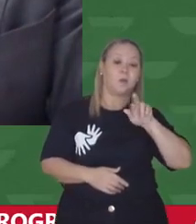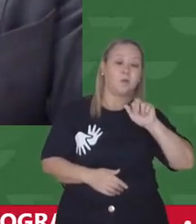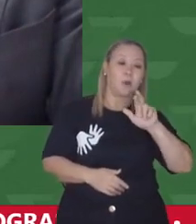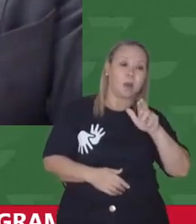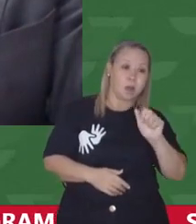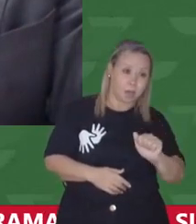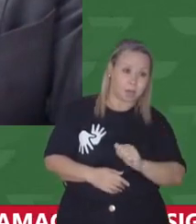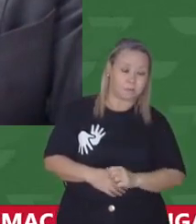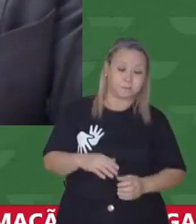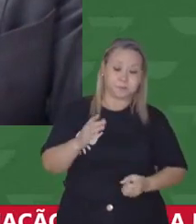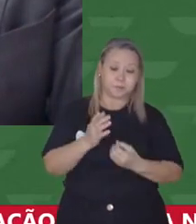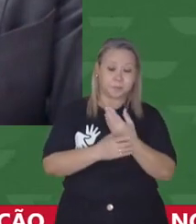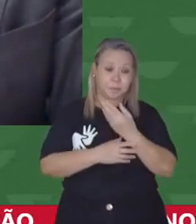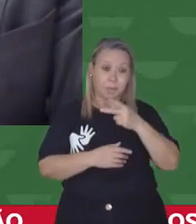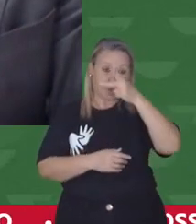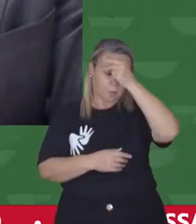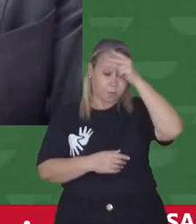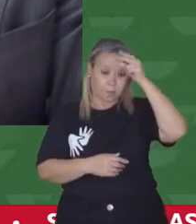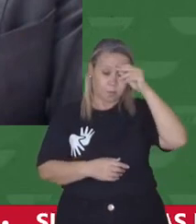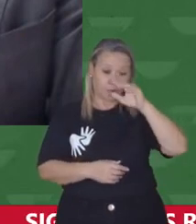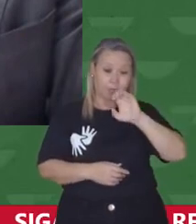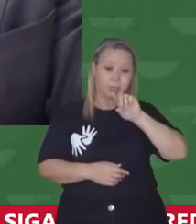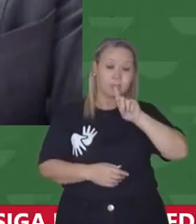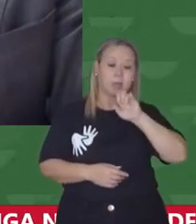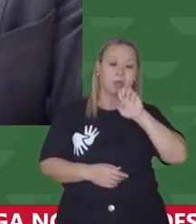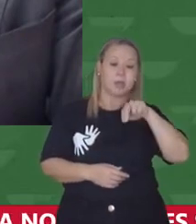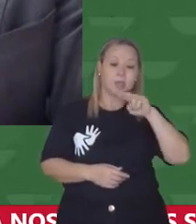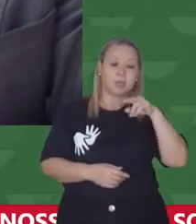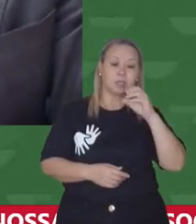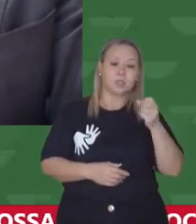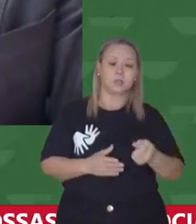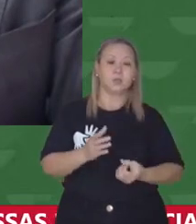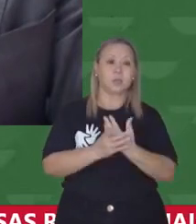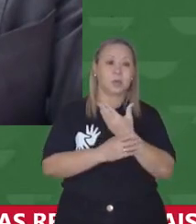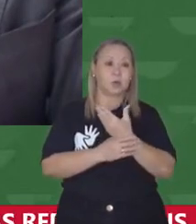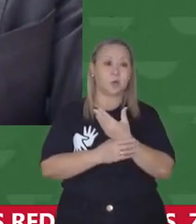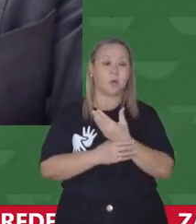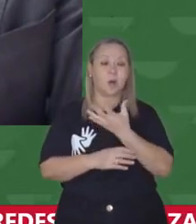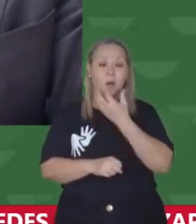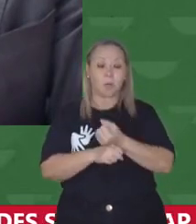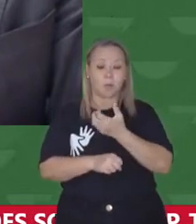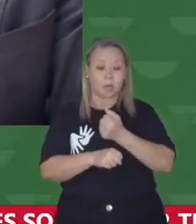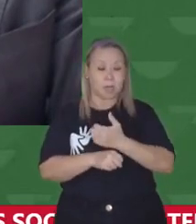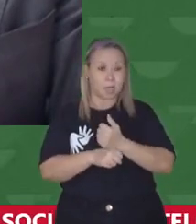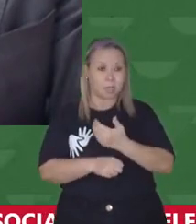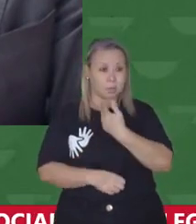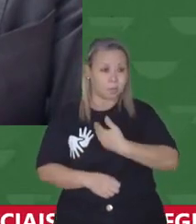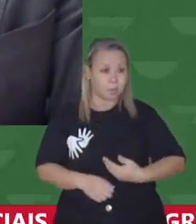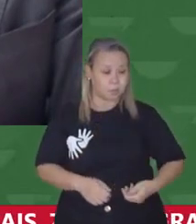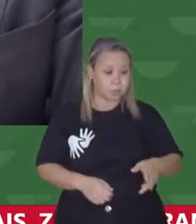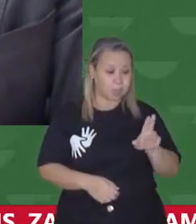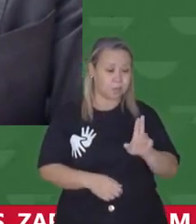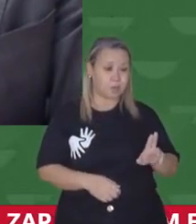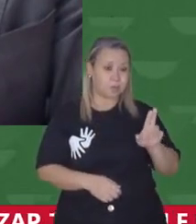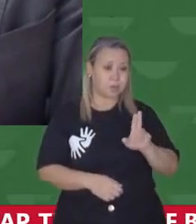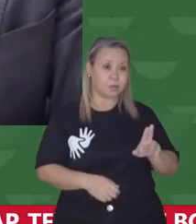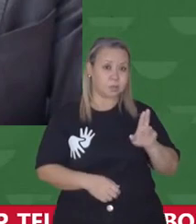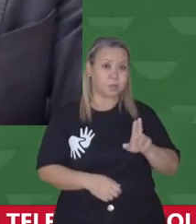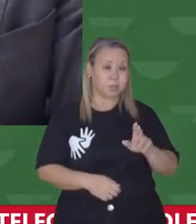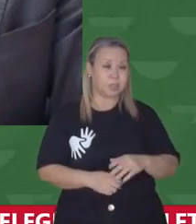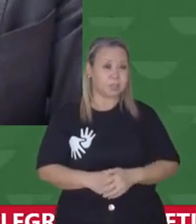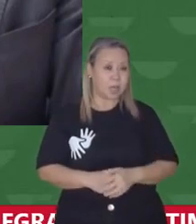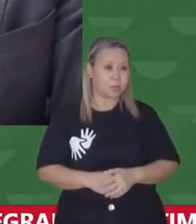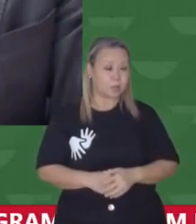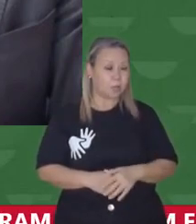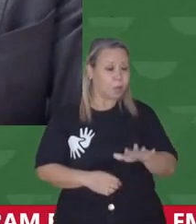Edinho, que criou um aplicativo, por exemplo, público, que está sendo utilizado aos montes e